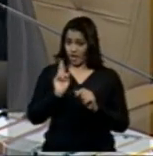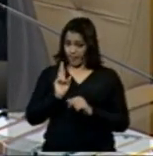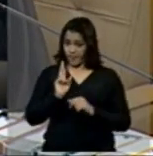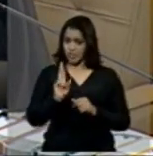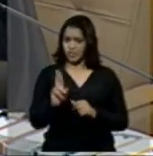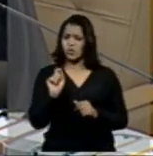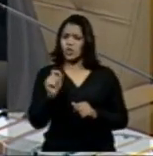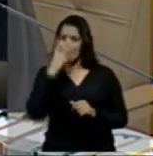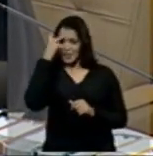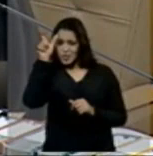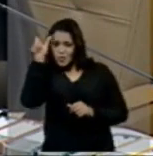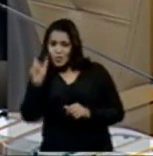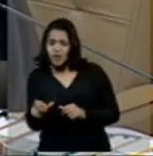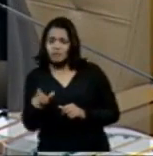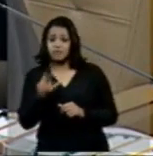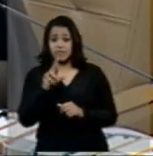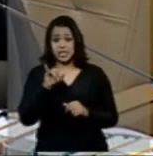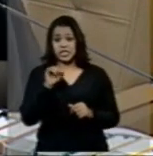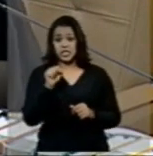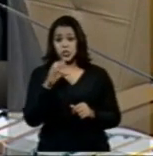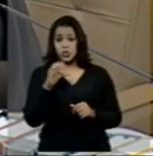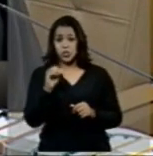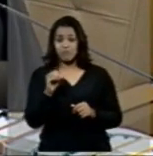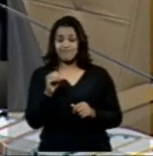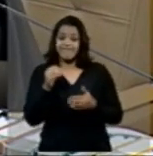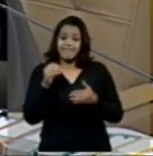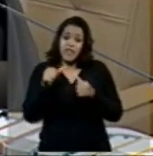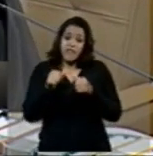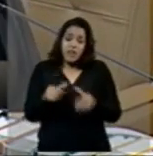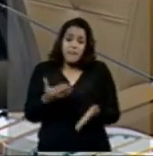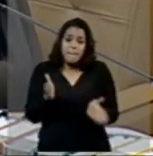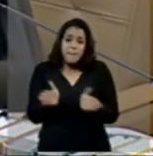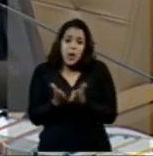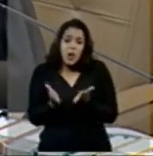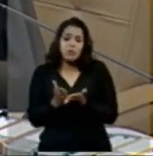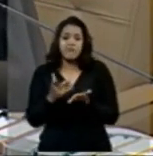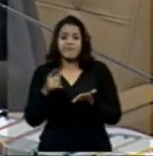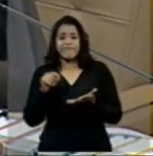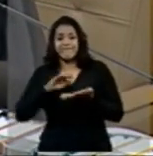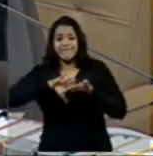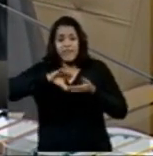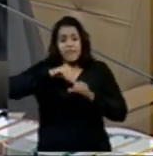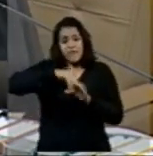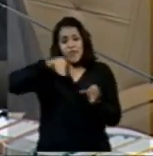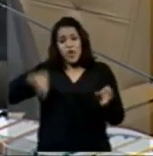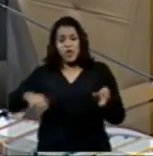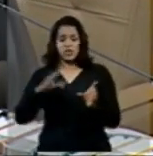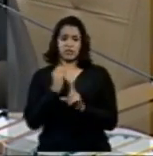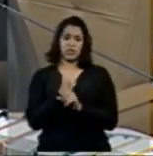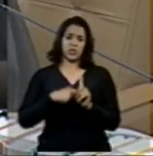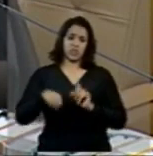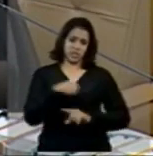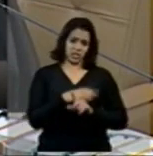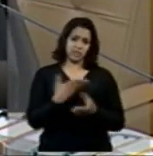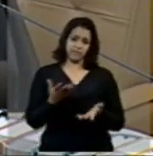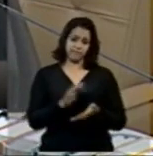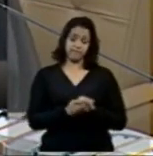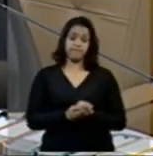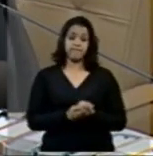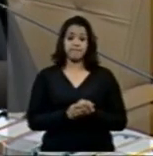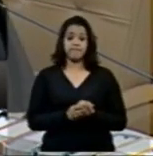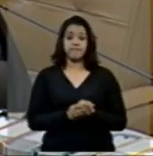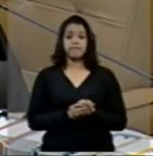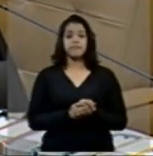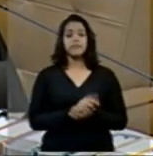para o trabalhador o risco da miserabilidade e exclusão. O contrato de trabalho assim representa, nas palavras